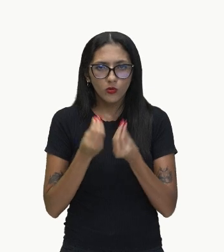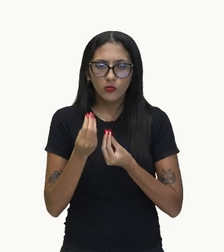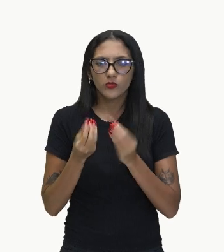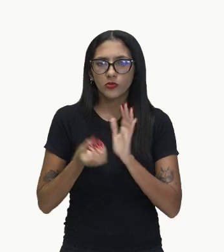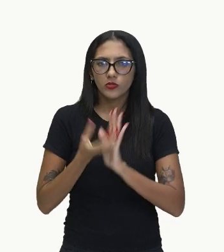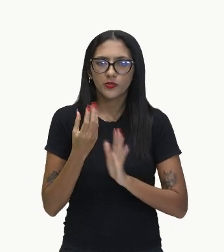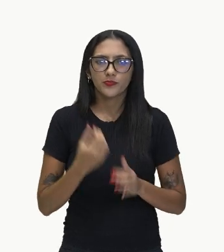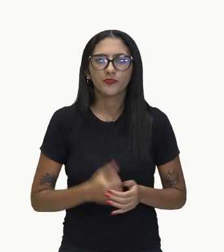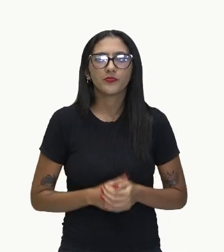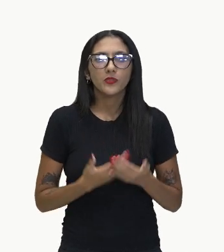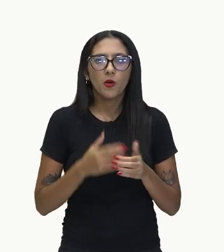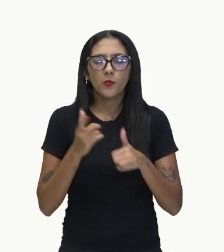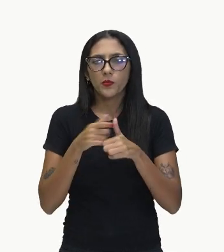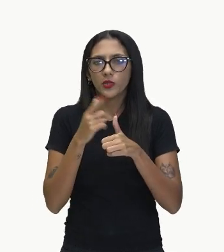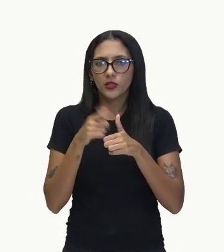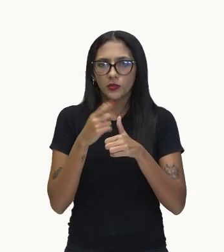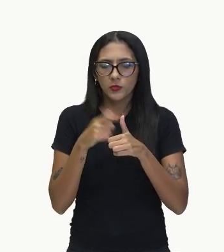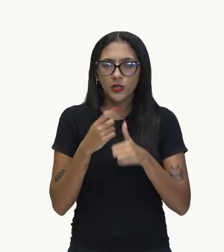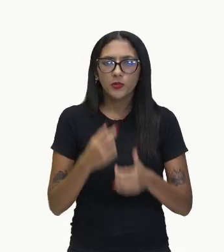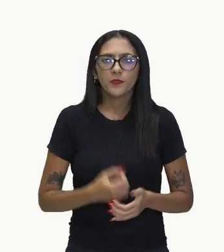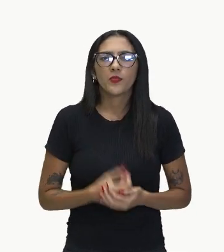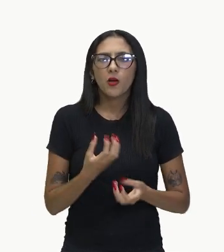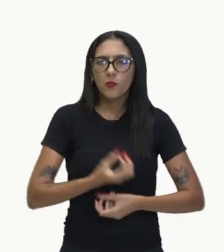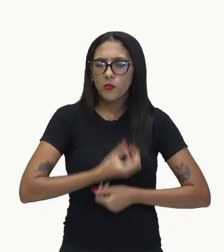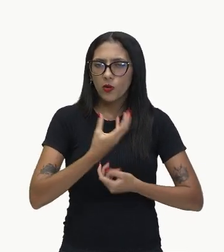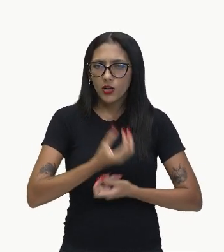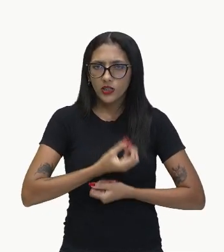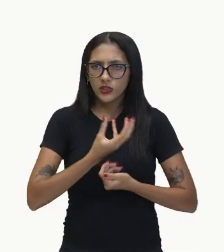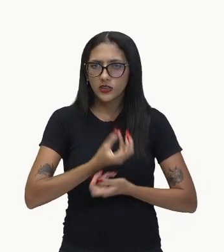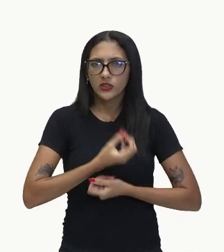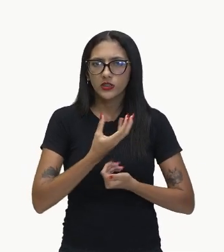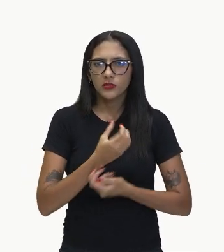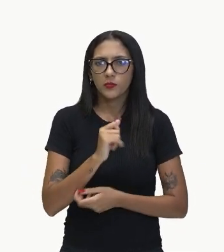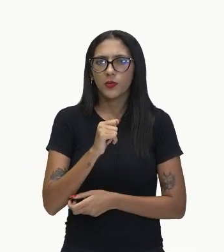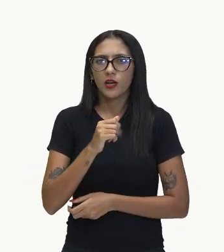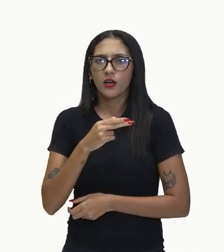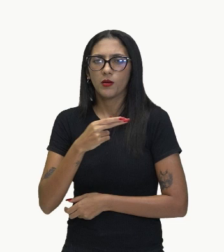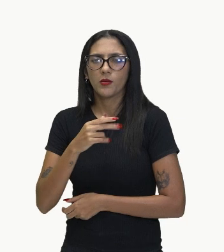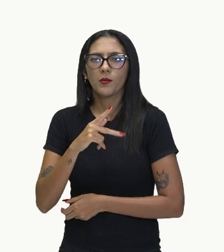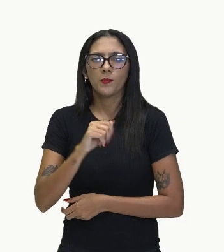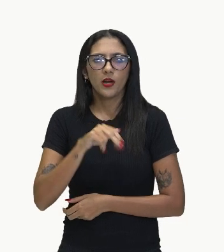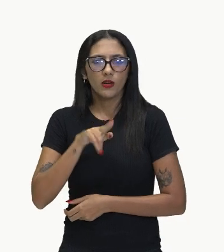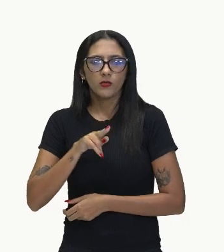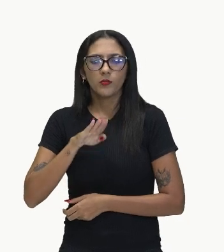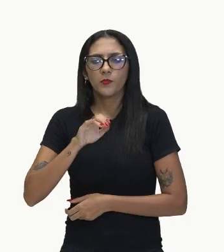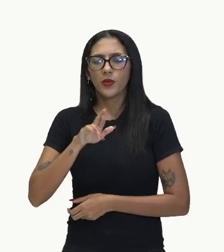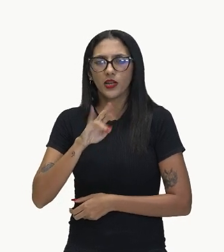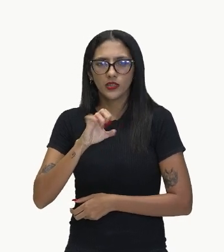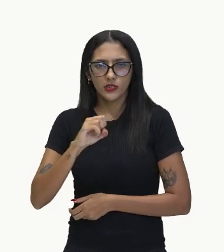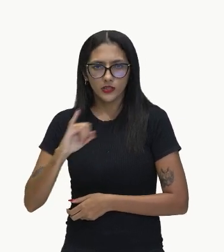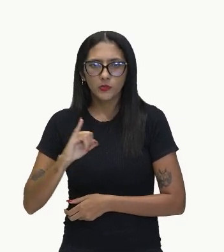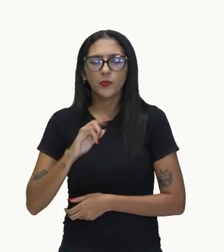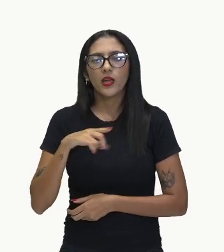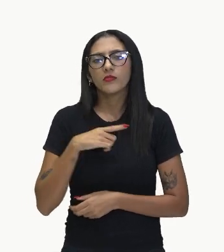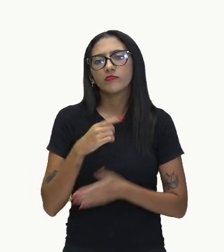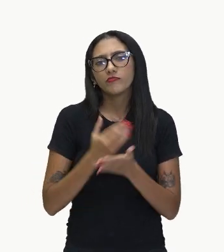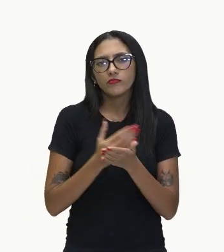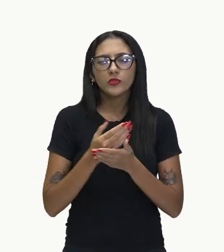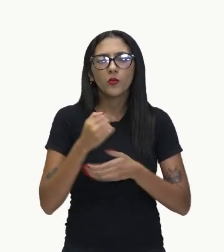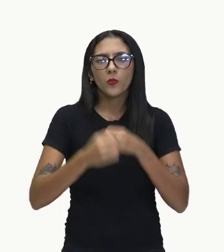primeiro deles é o Manifesto da Poesia Pau-Brasil, escrito na década de 1920,